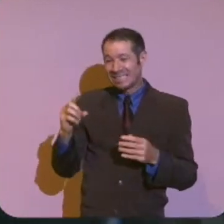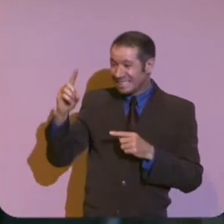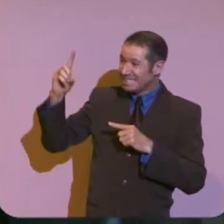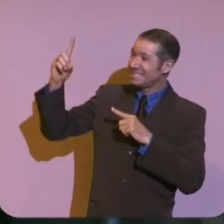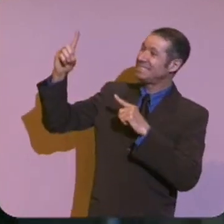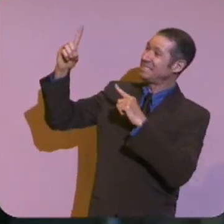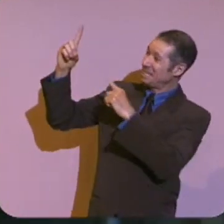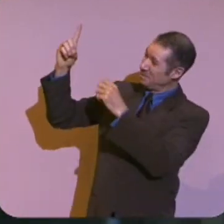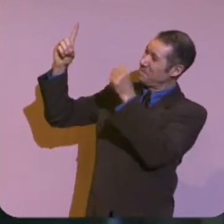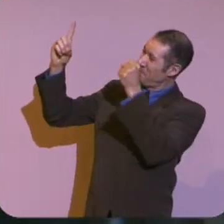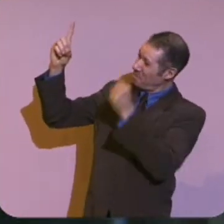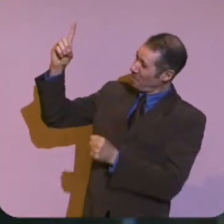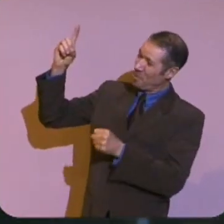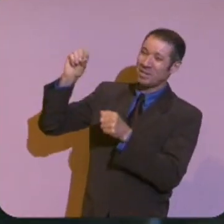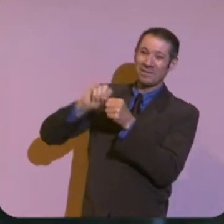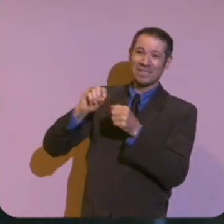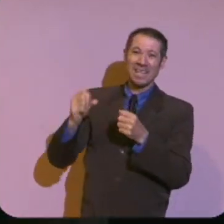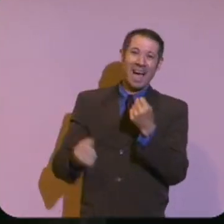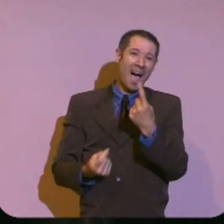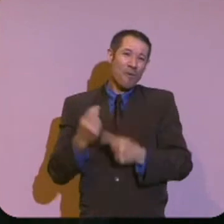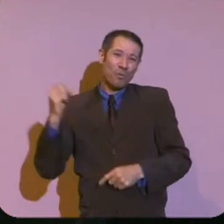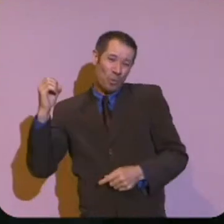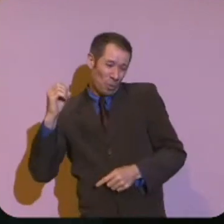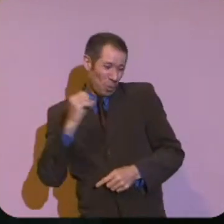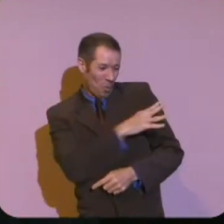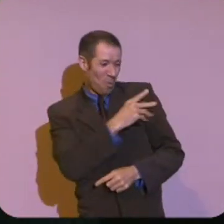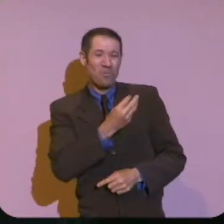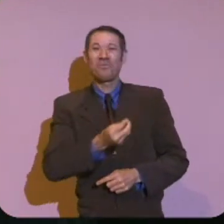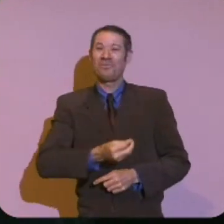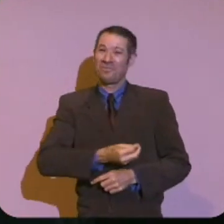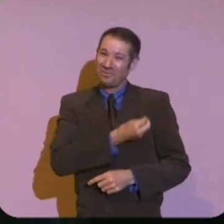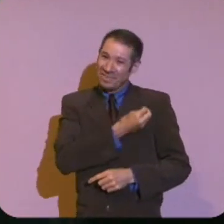Deus pode fazer algo novo na sua vida.